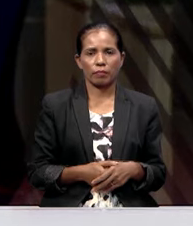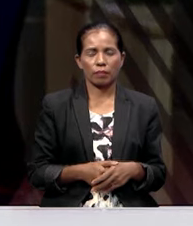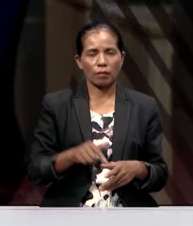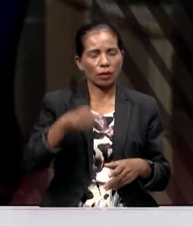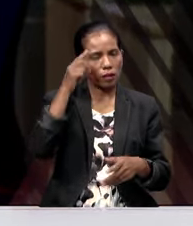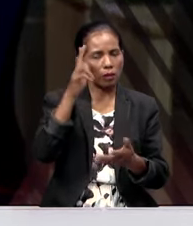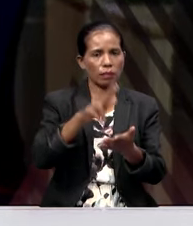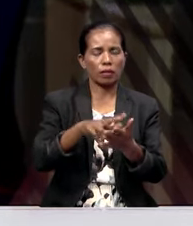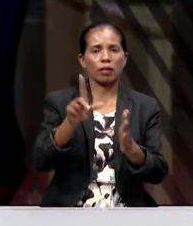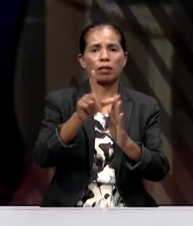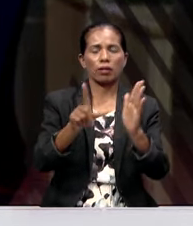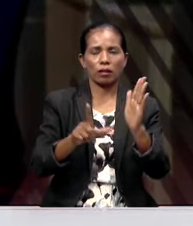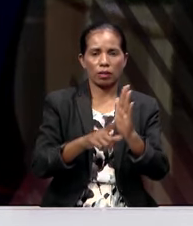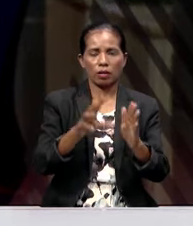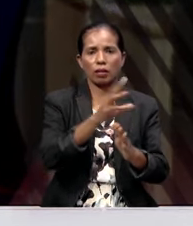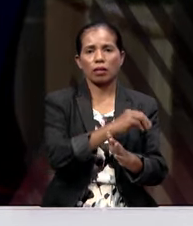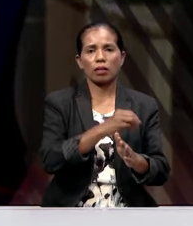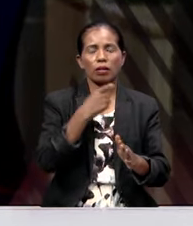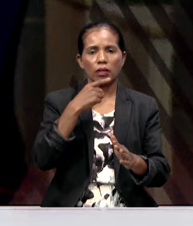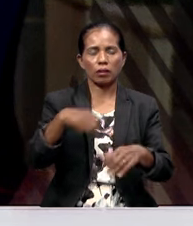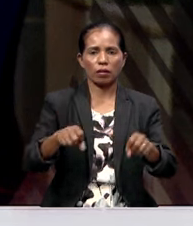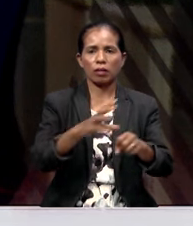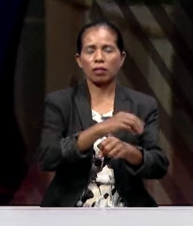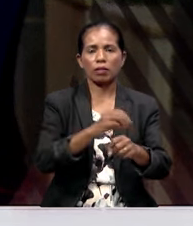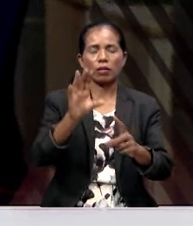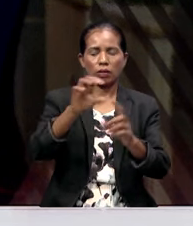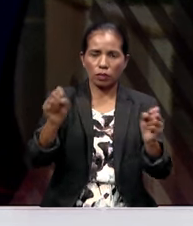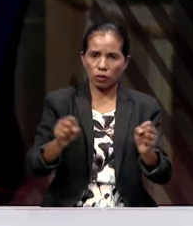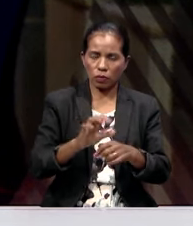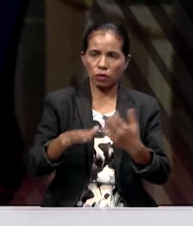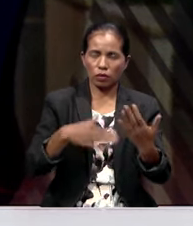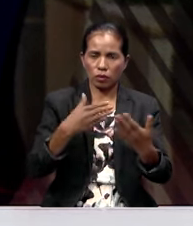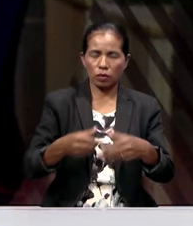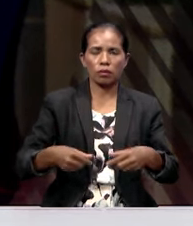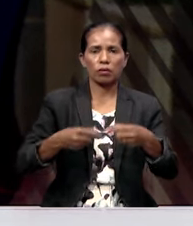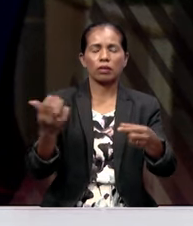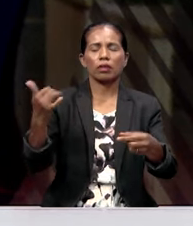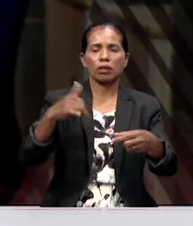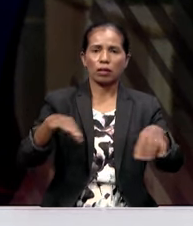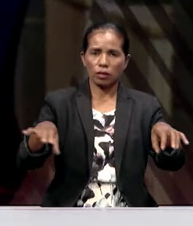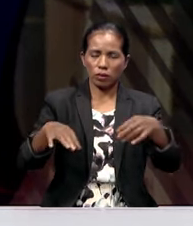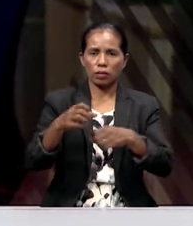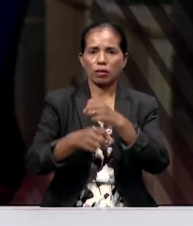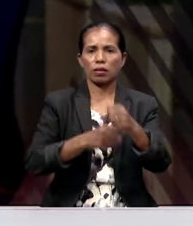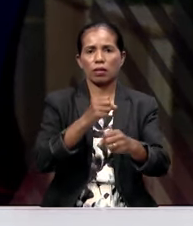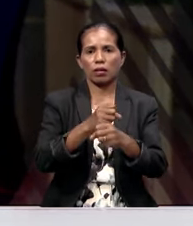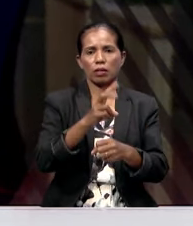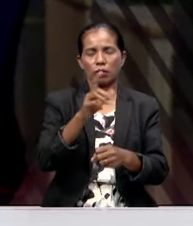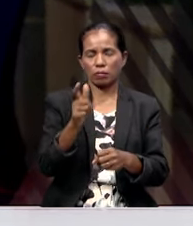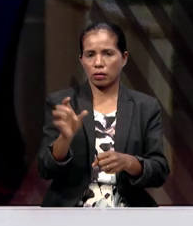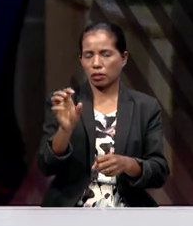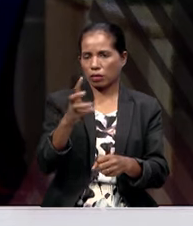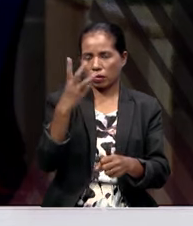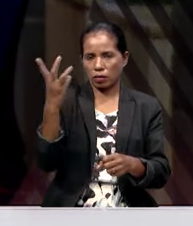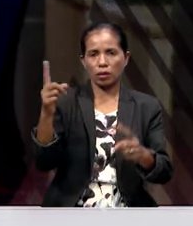governo aprova o projeto de resolução de doação de veículo motorizado para ser visto com o Sira Nebe exerce um mandato que se tem a rir rua selecionamento ou